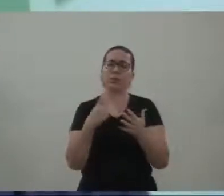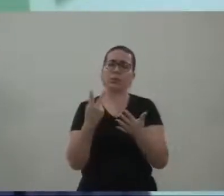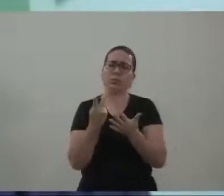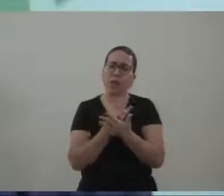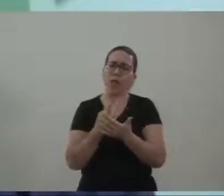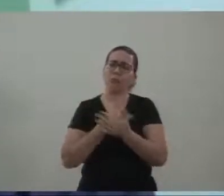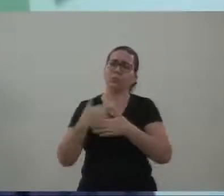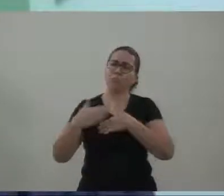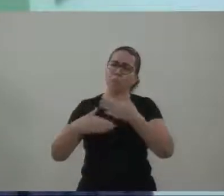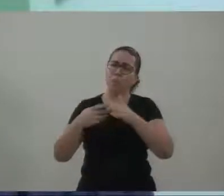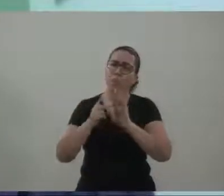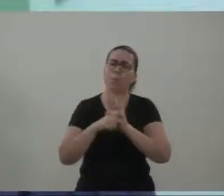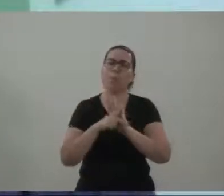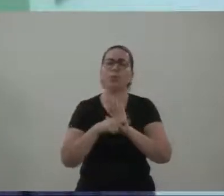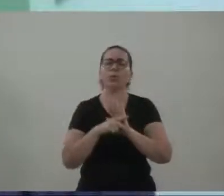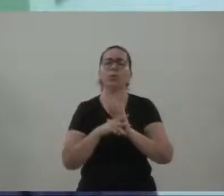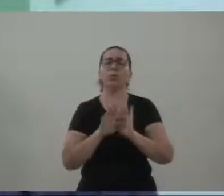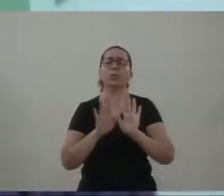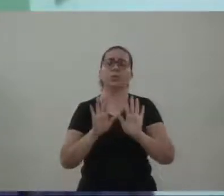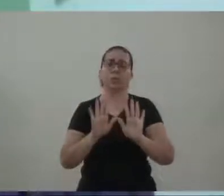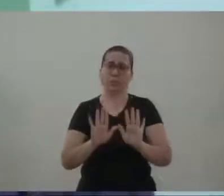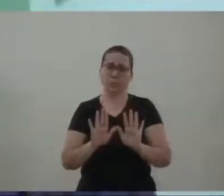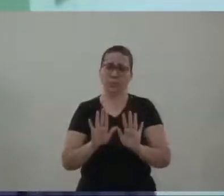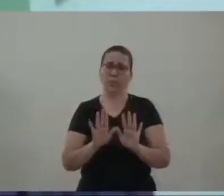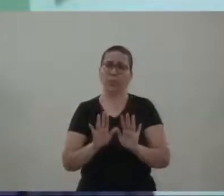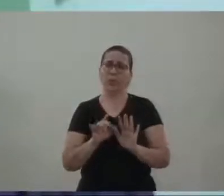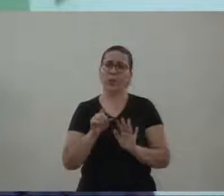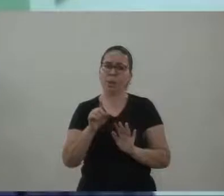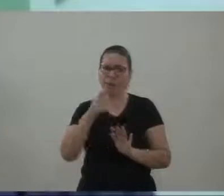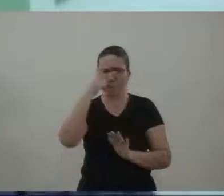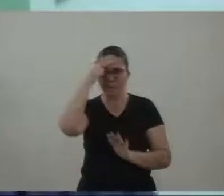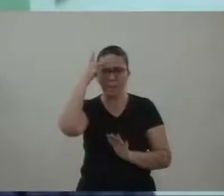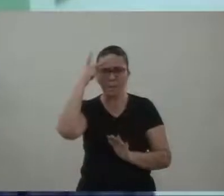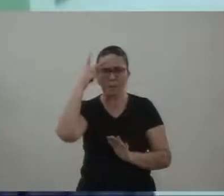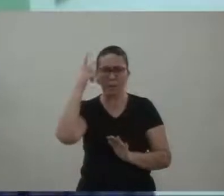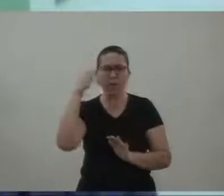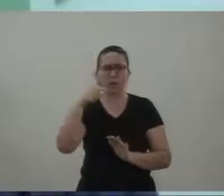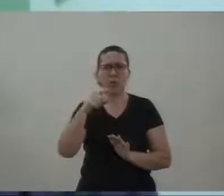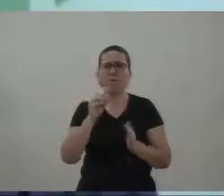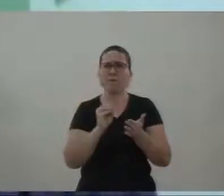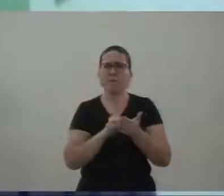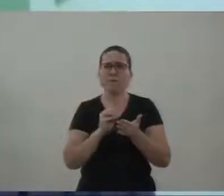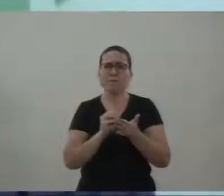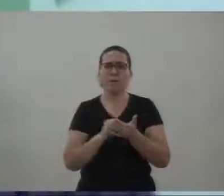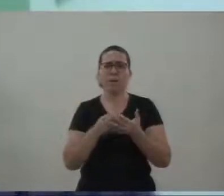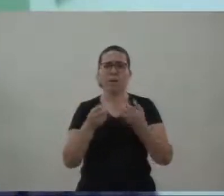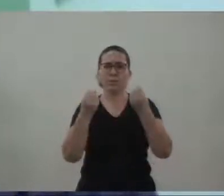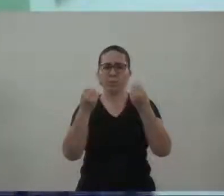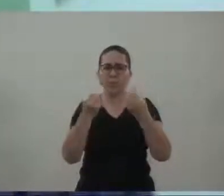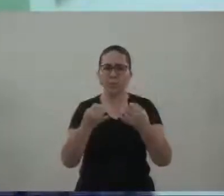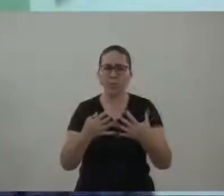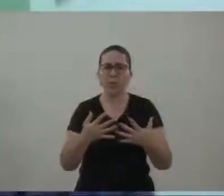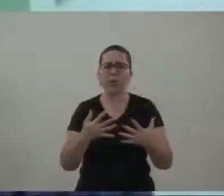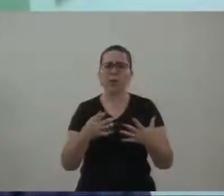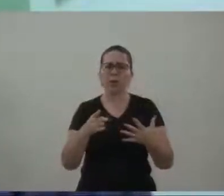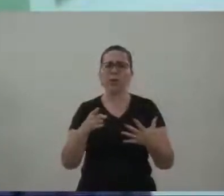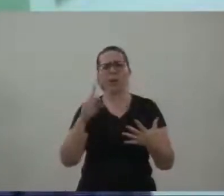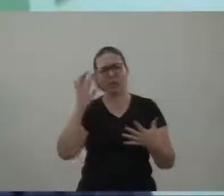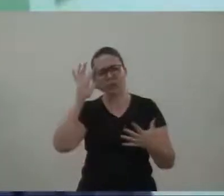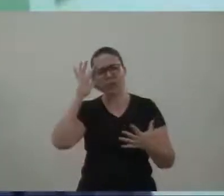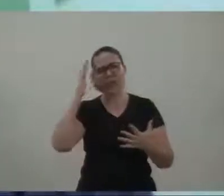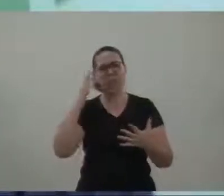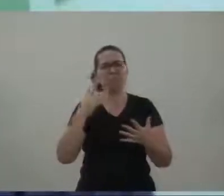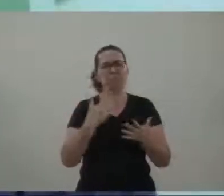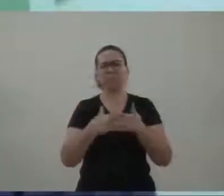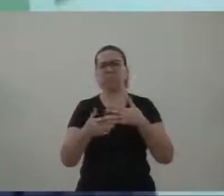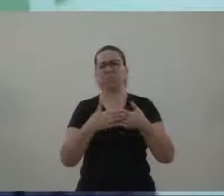dos projetos, mas a partir do momento que a população não tem uma satisfação, né, ela pode chegar à conclusão que ela